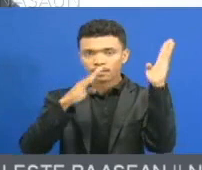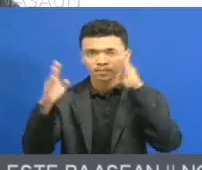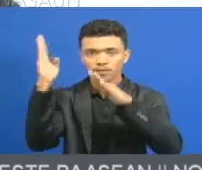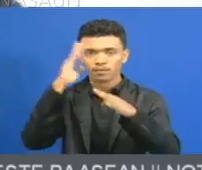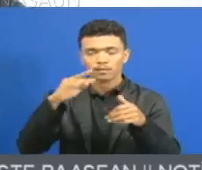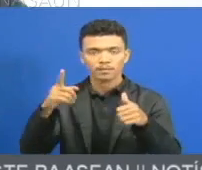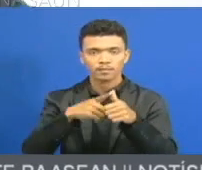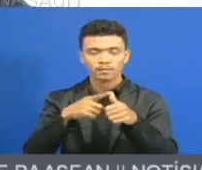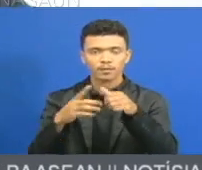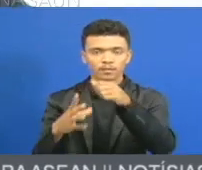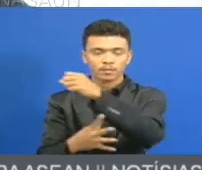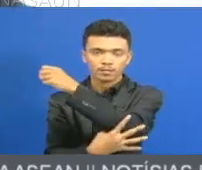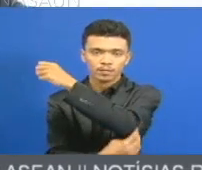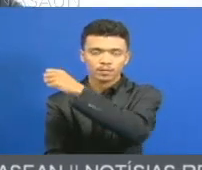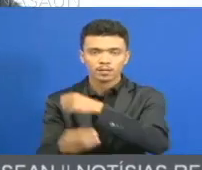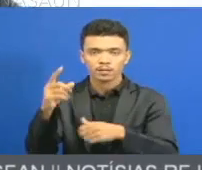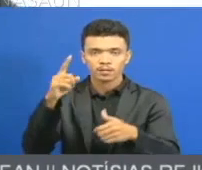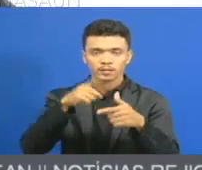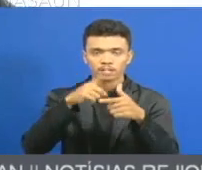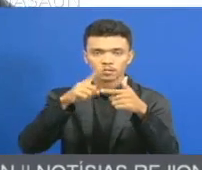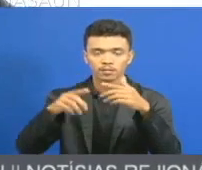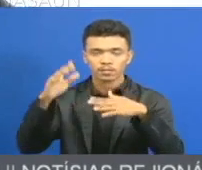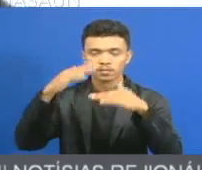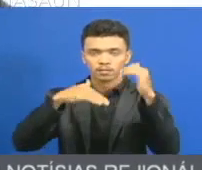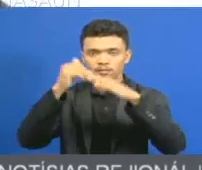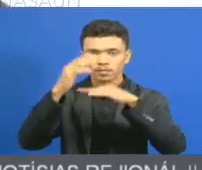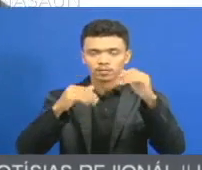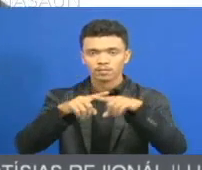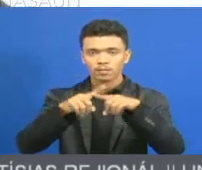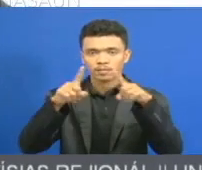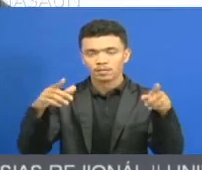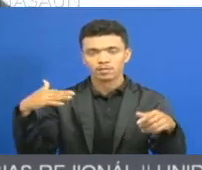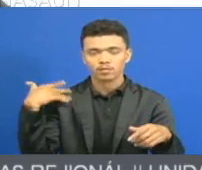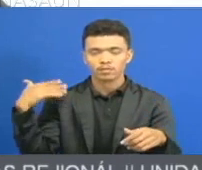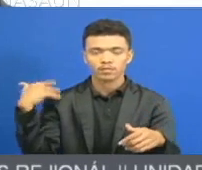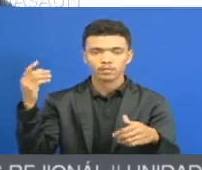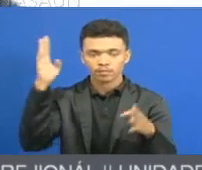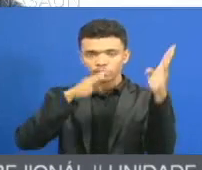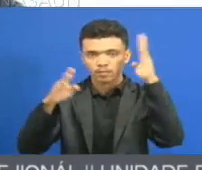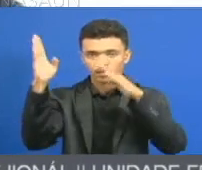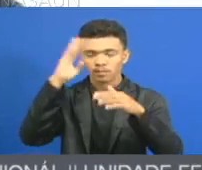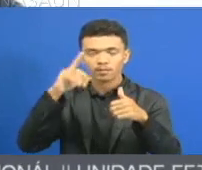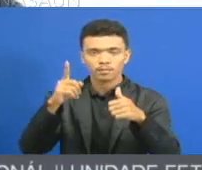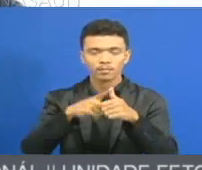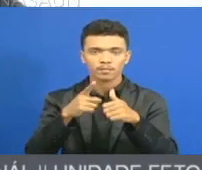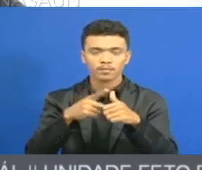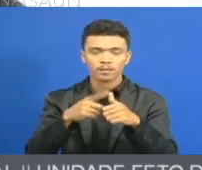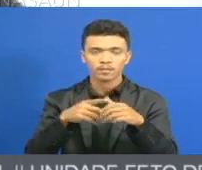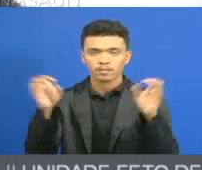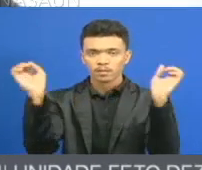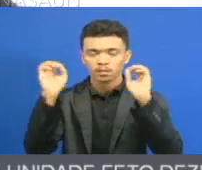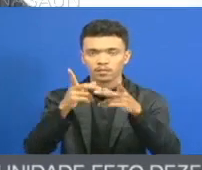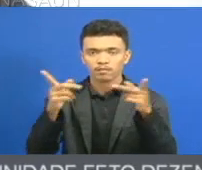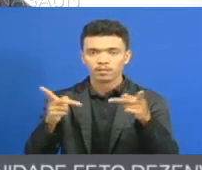ma pobreza, segundo infrastrutura. Bebe ba ia juventude sira, problema primeiro ladung ia campo de serviço,